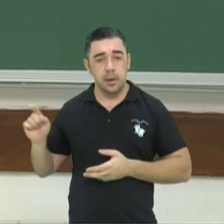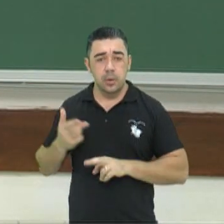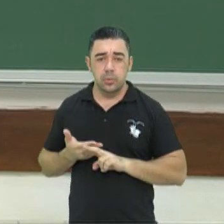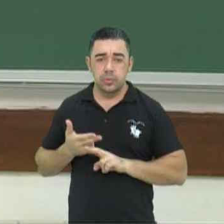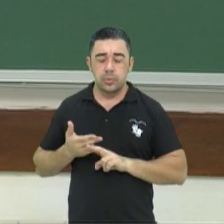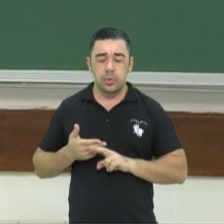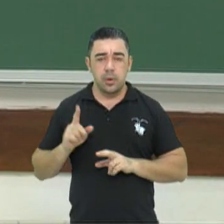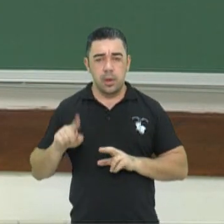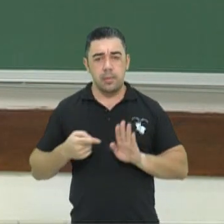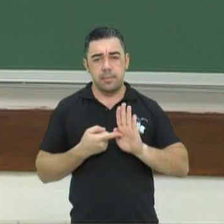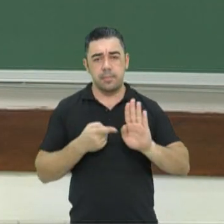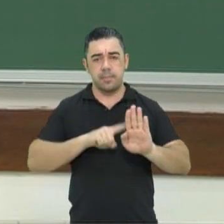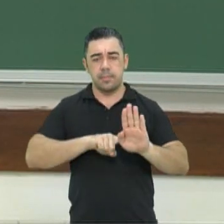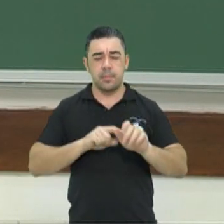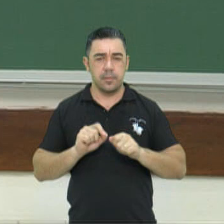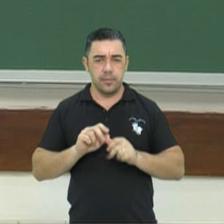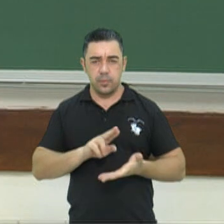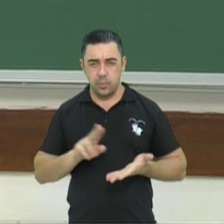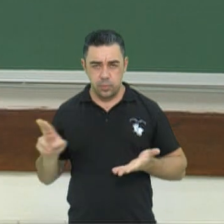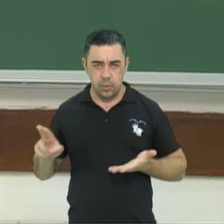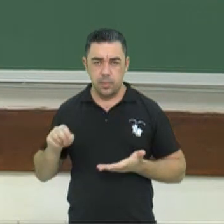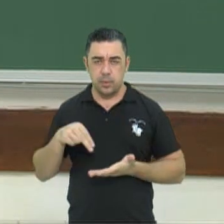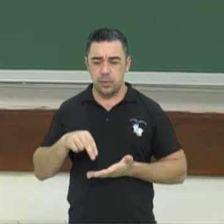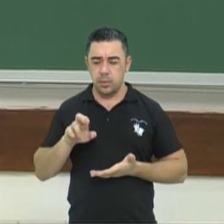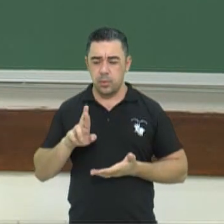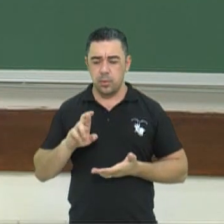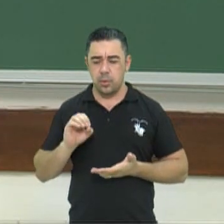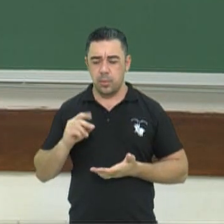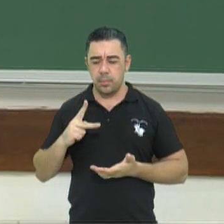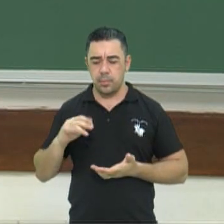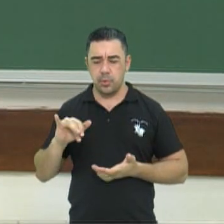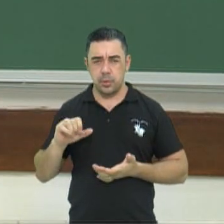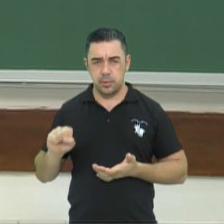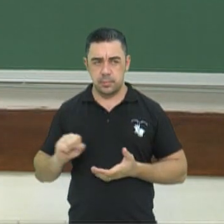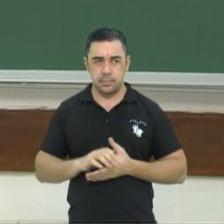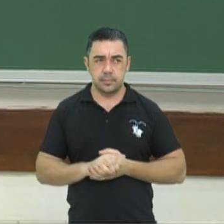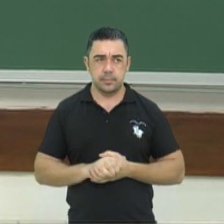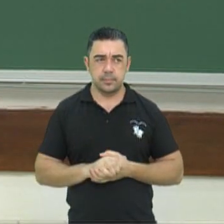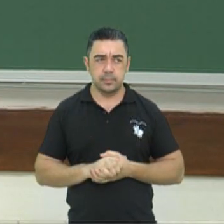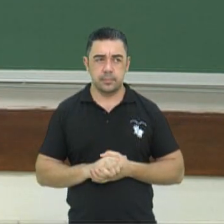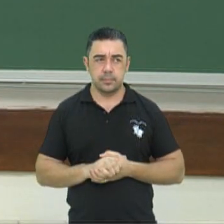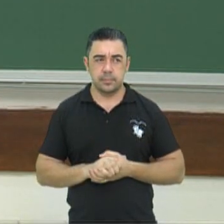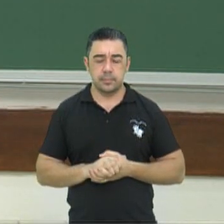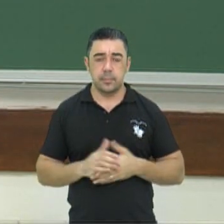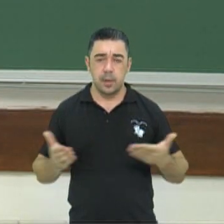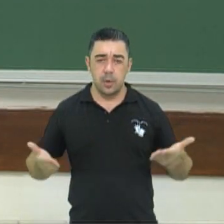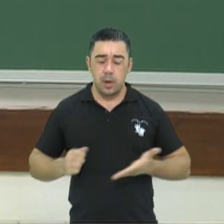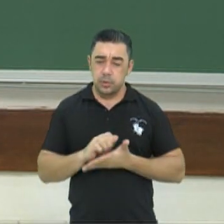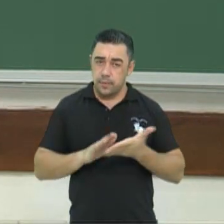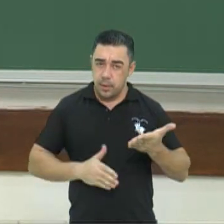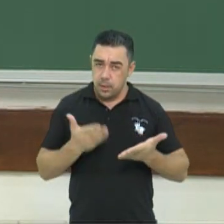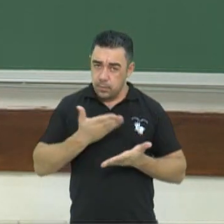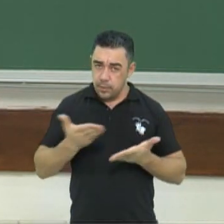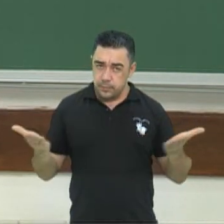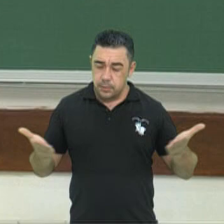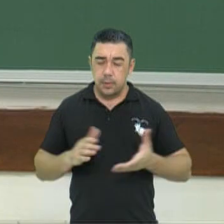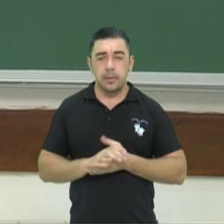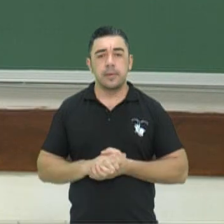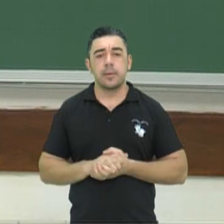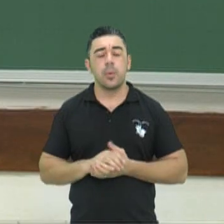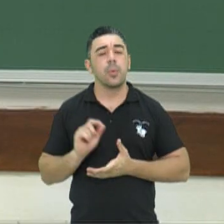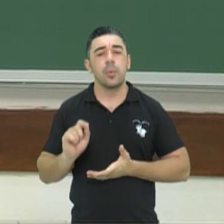essa metáfora aí para dar um nome ao trabalho que ele fez. E agora uma atividade para